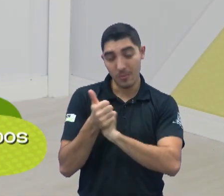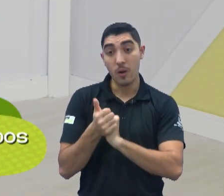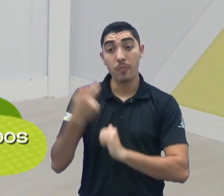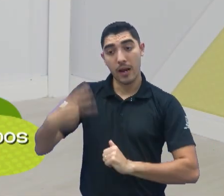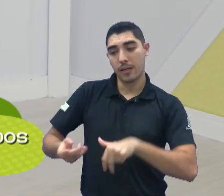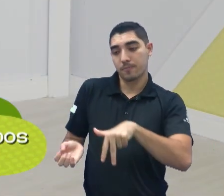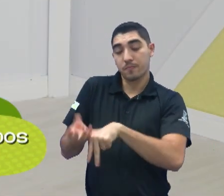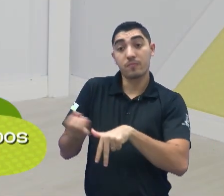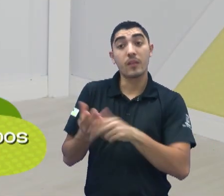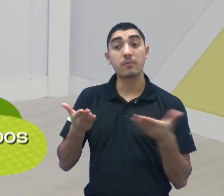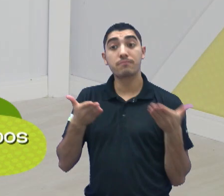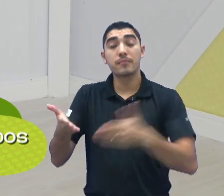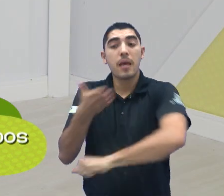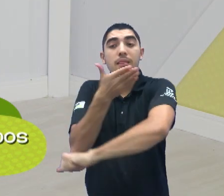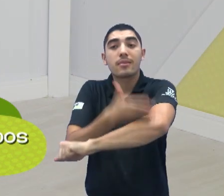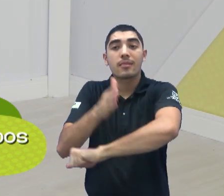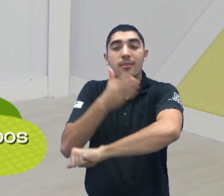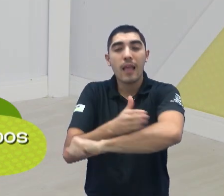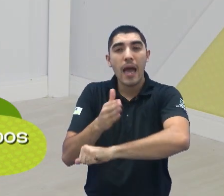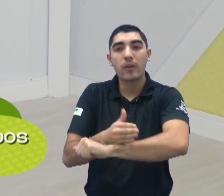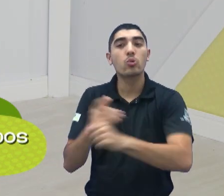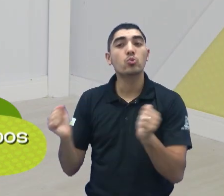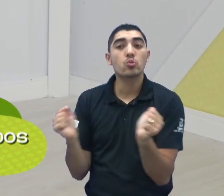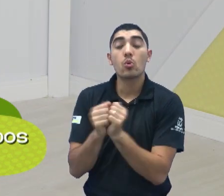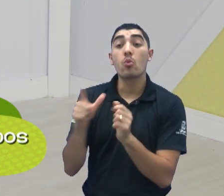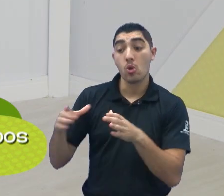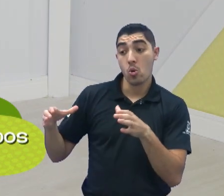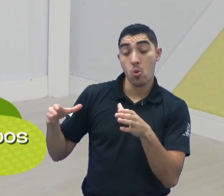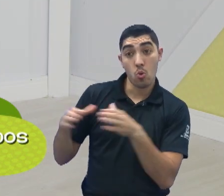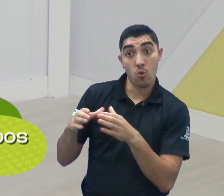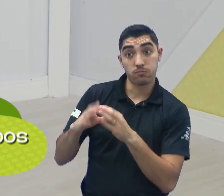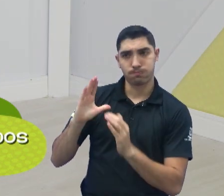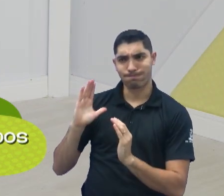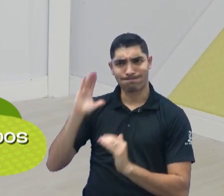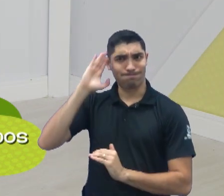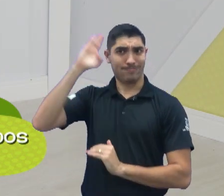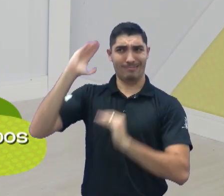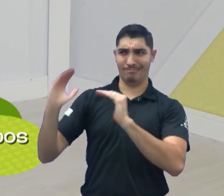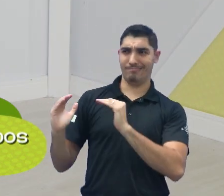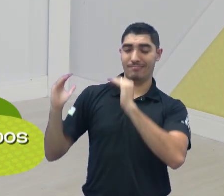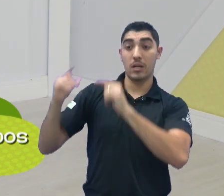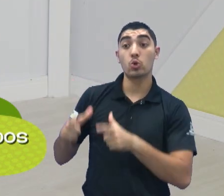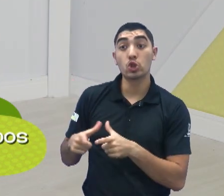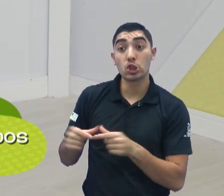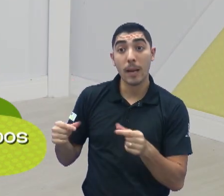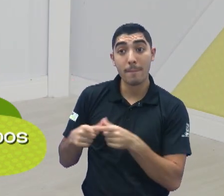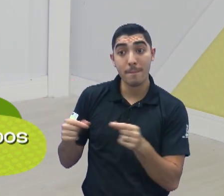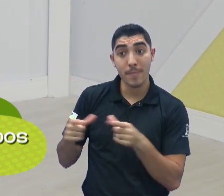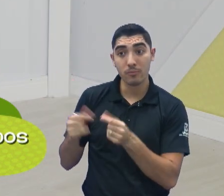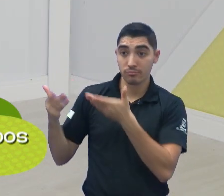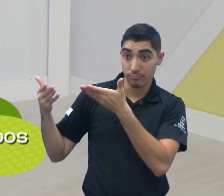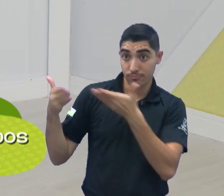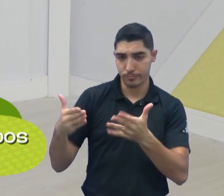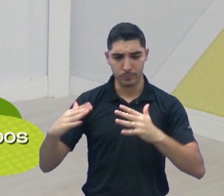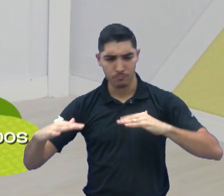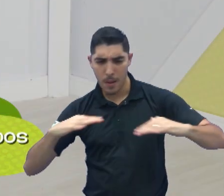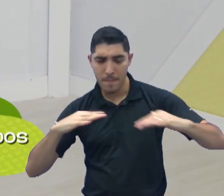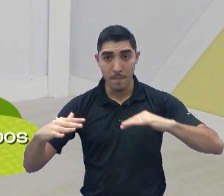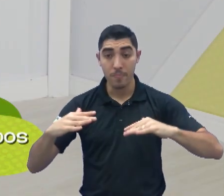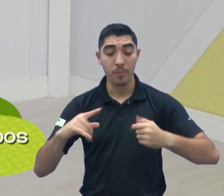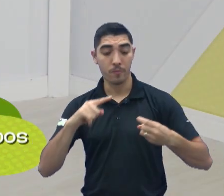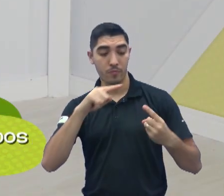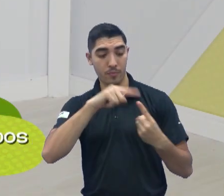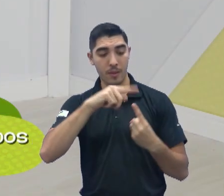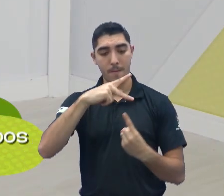training camping junto com a seleção do Japão, que é a atual campeã paralímpica da modalidade. Os atletas Paulo Saturnino,